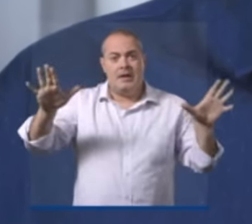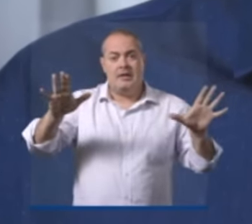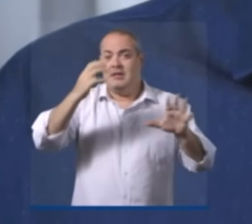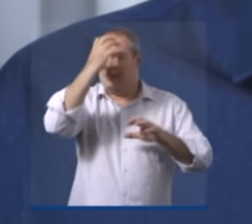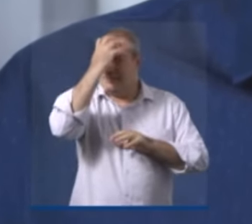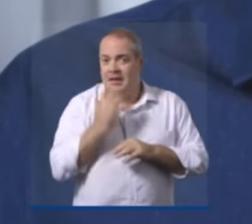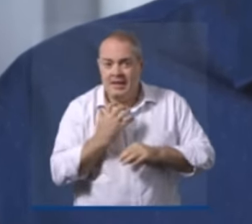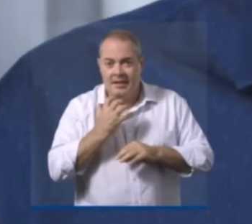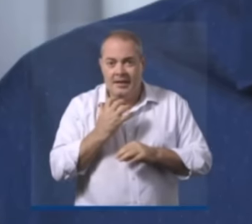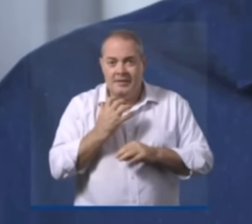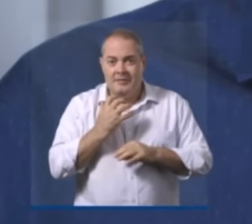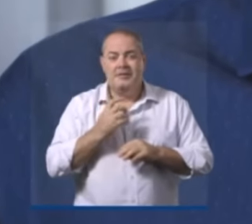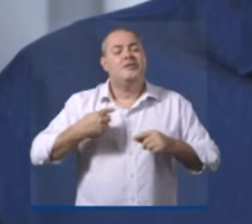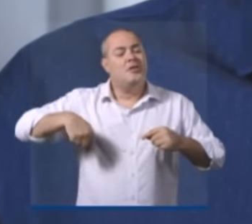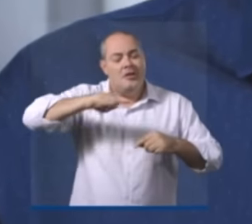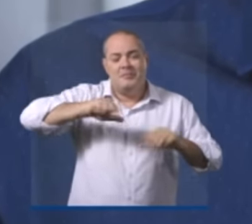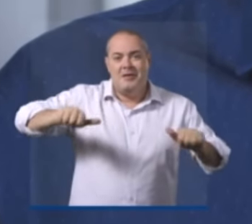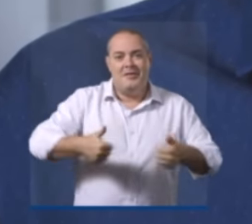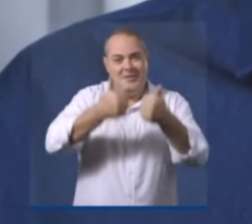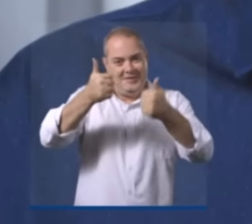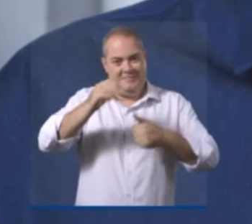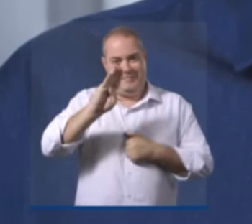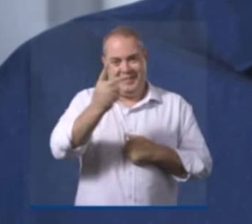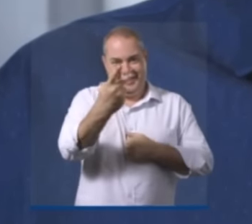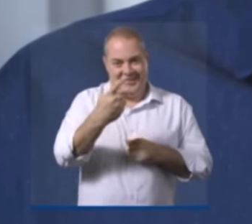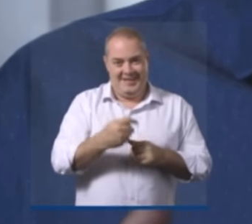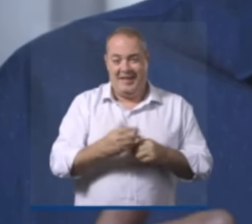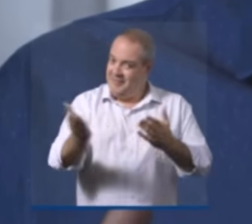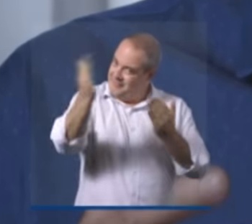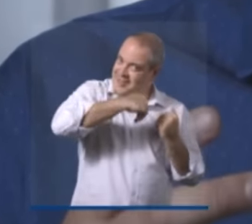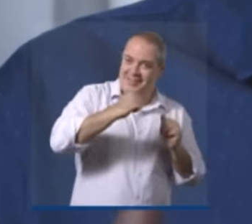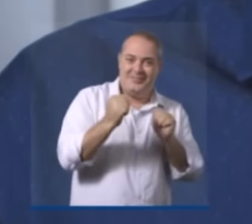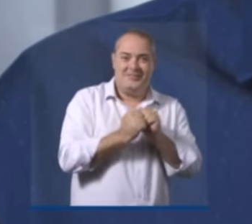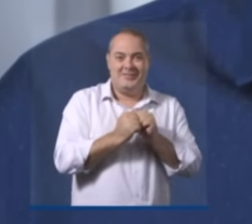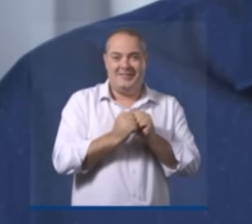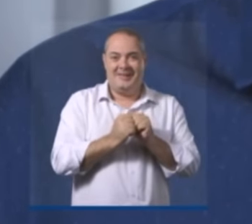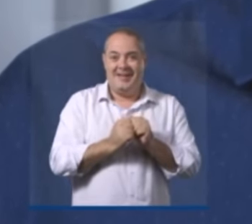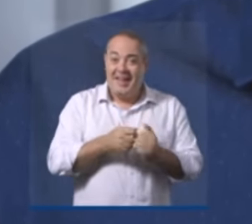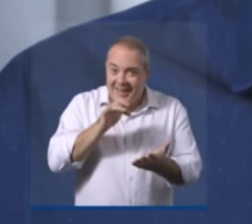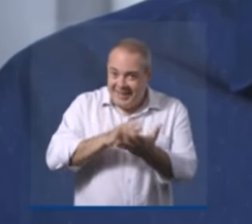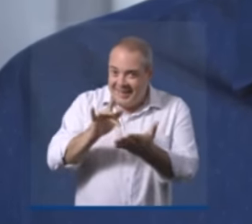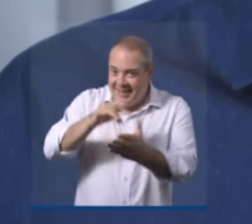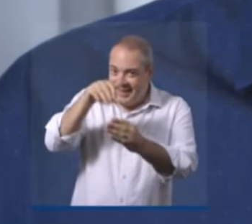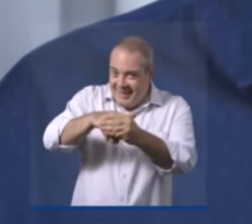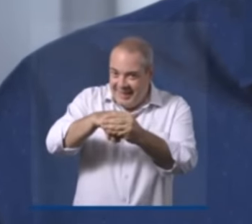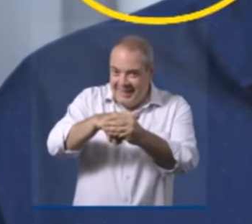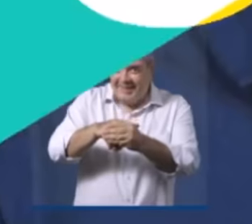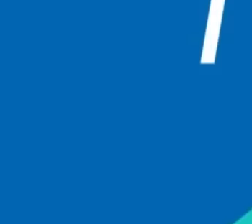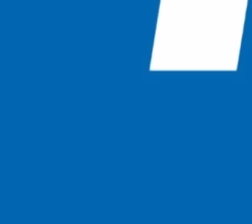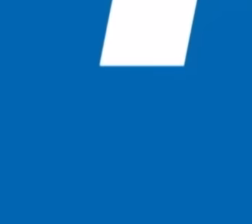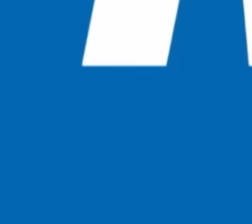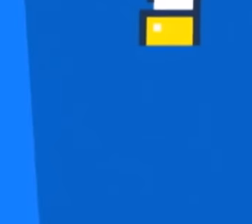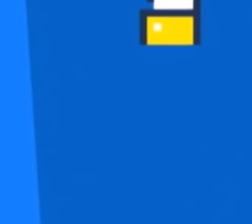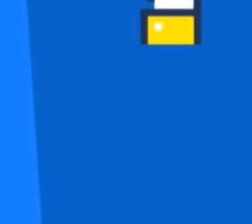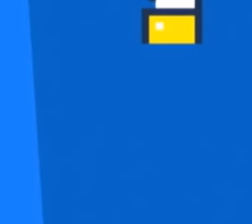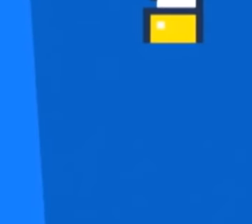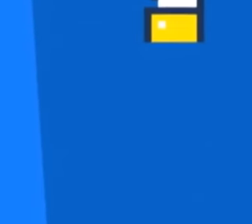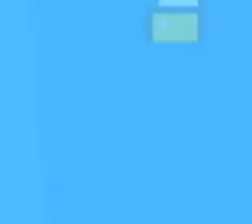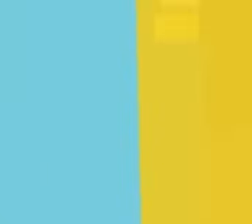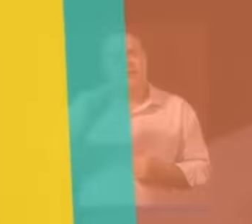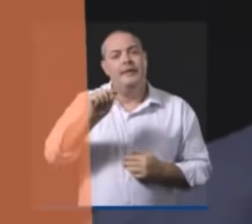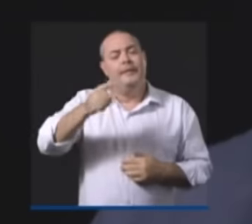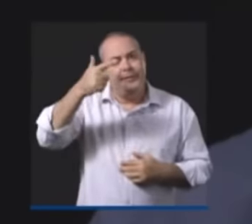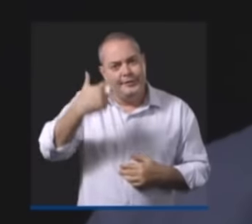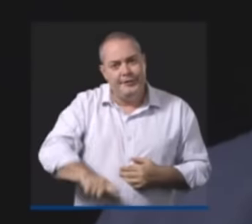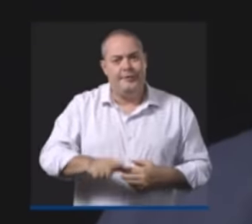gestão, transparência e seriedade, vamos melhorar BH. Vem com a gente. Confirma lá.